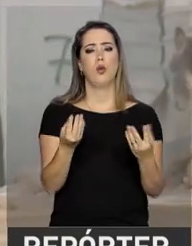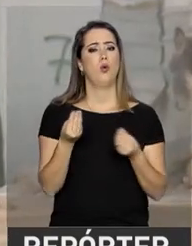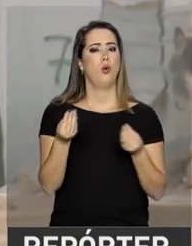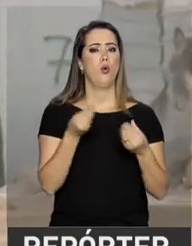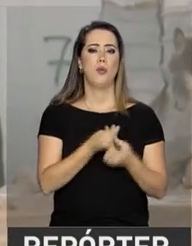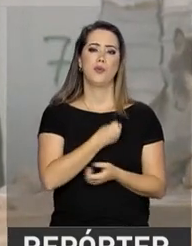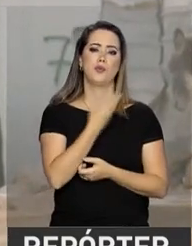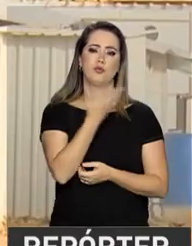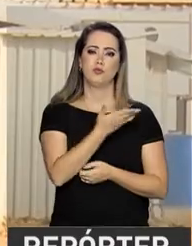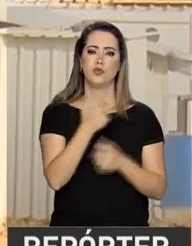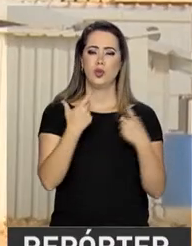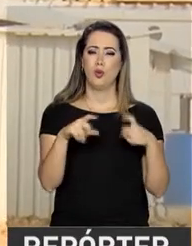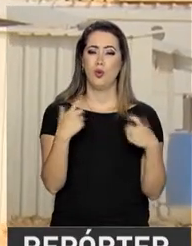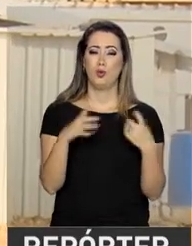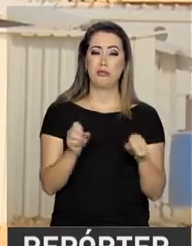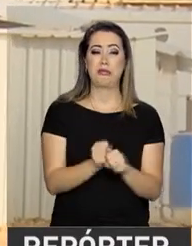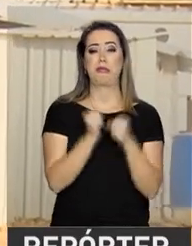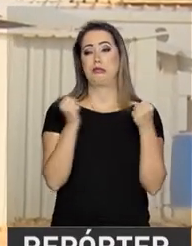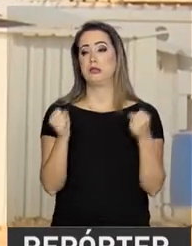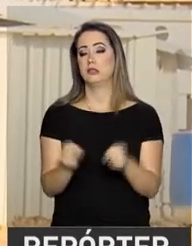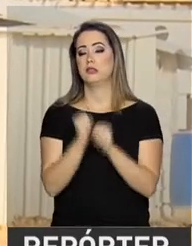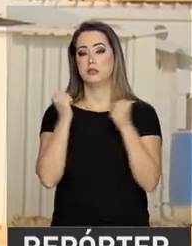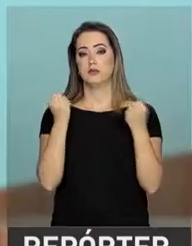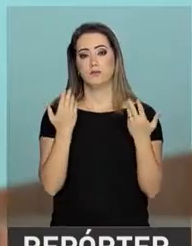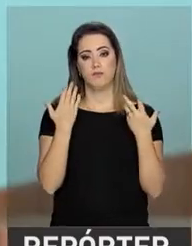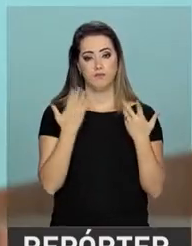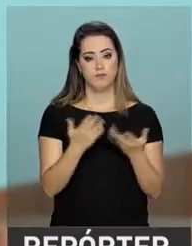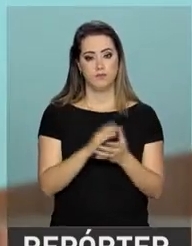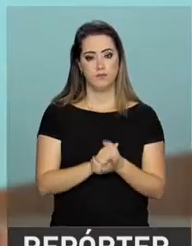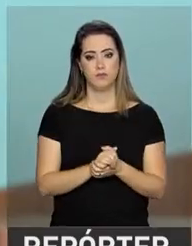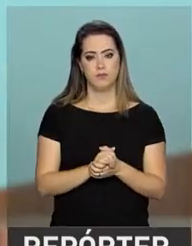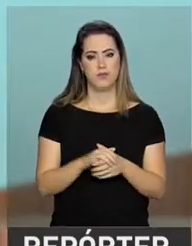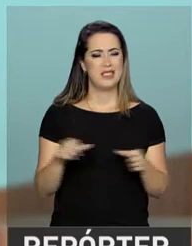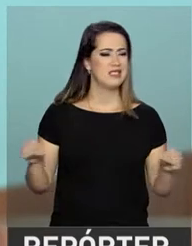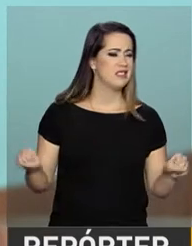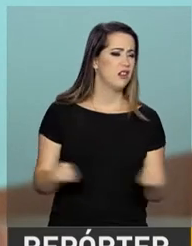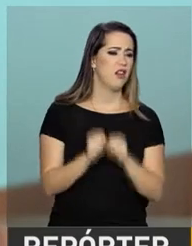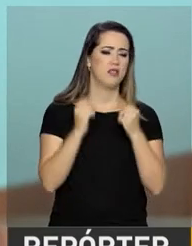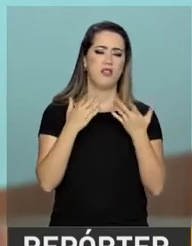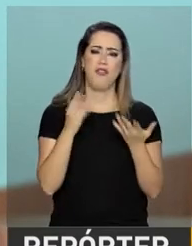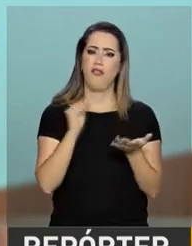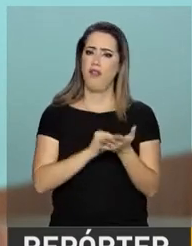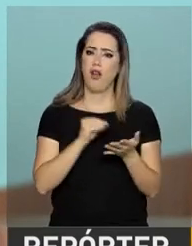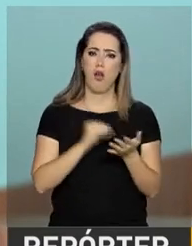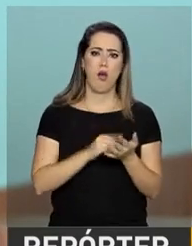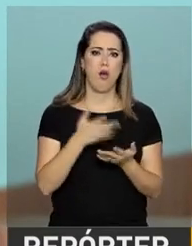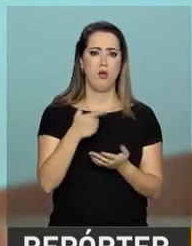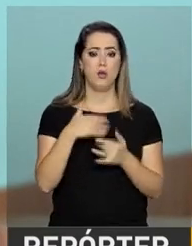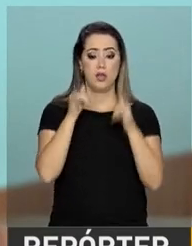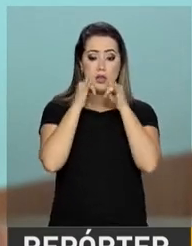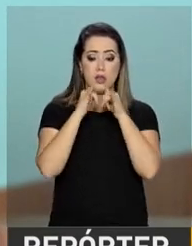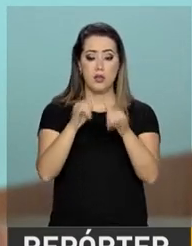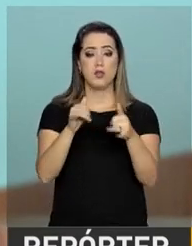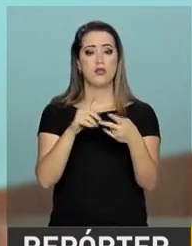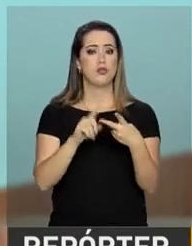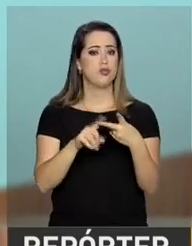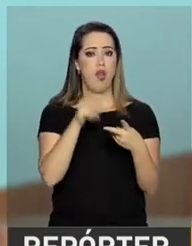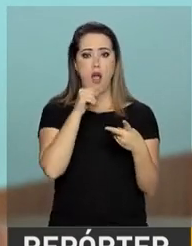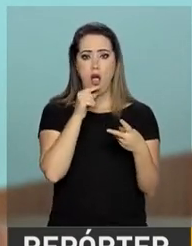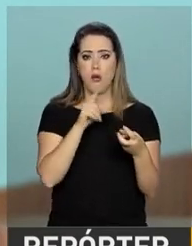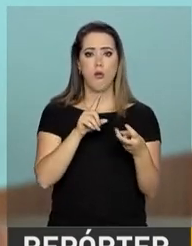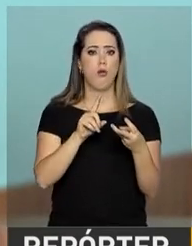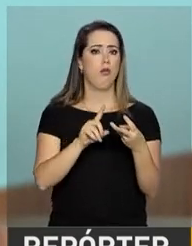continuar no país onde nasceu e construiu sua história ganha mais forte quando falta energia quando falta água